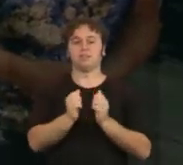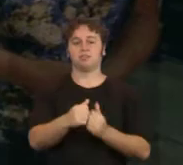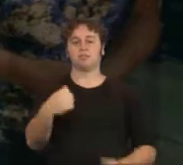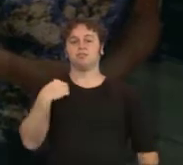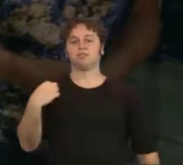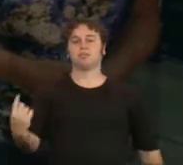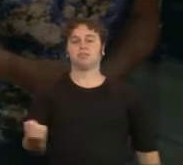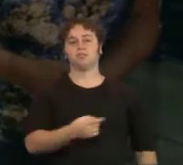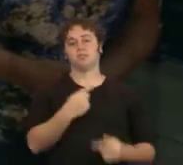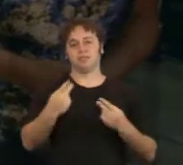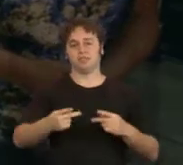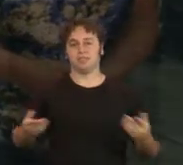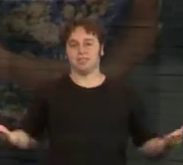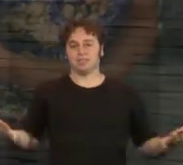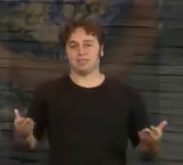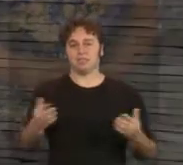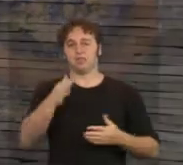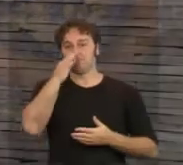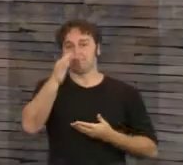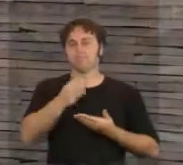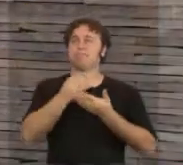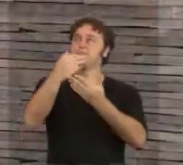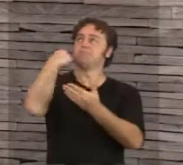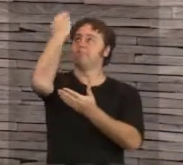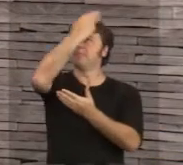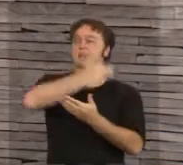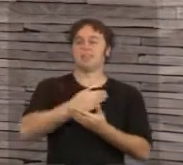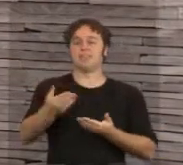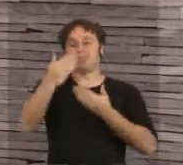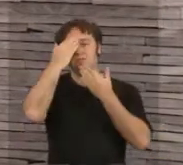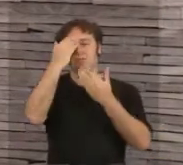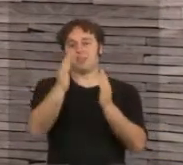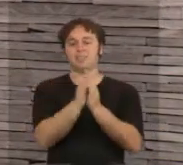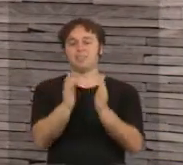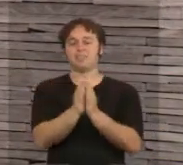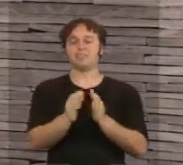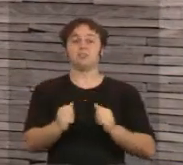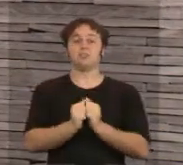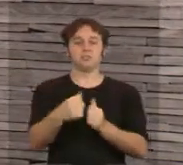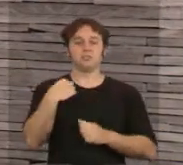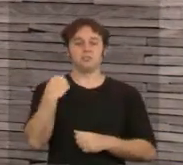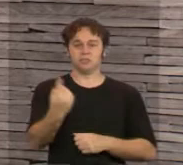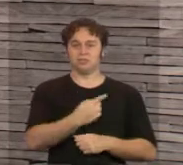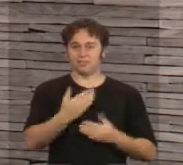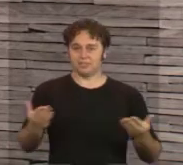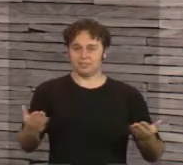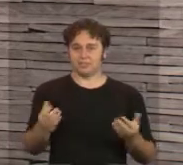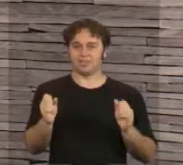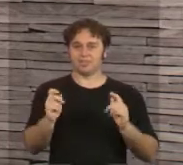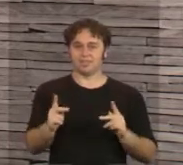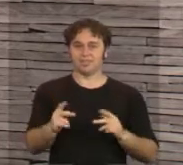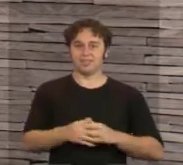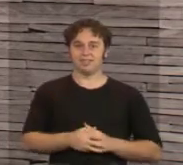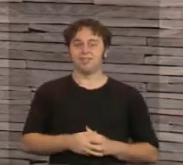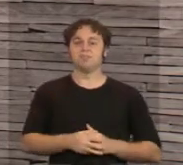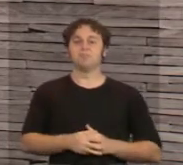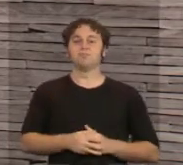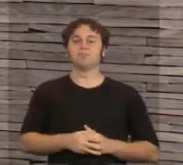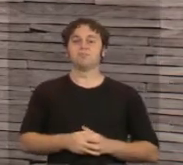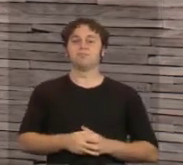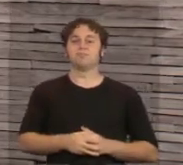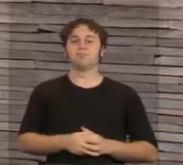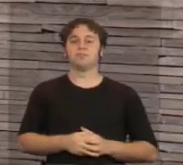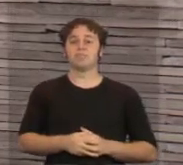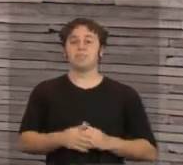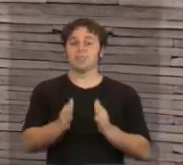neste programa, oferecendo rosas de amor à Nossa Senhora. Obrigado por rezarem e intercederem. Eles estão ajoelhados. Que cena linda. Eles